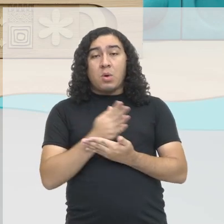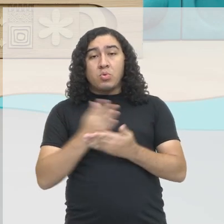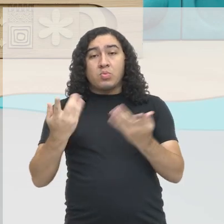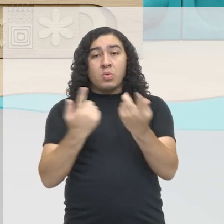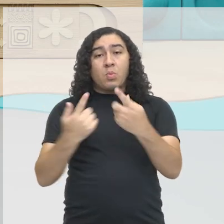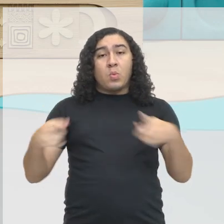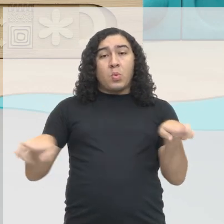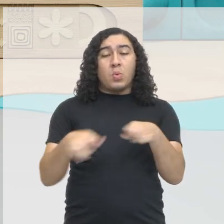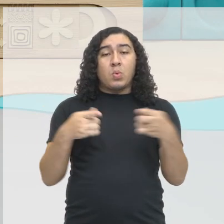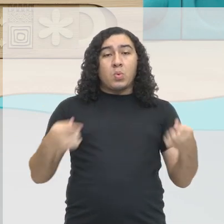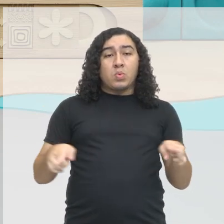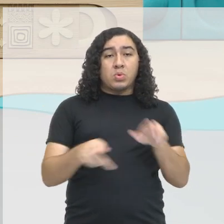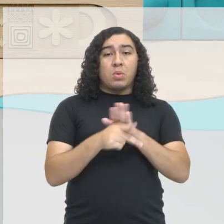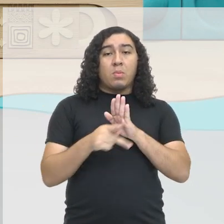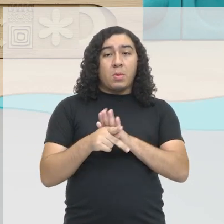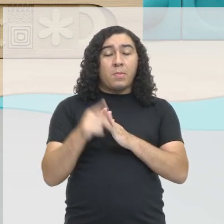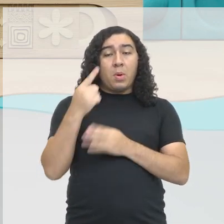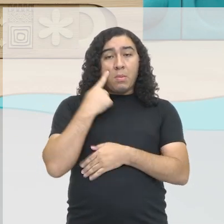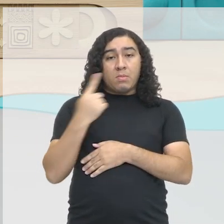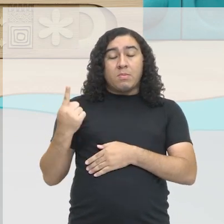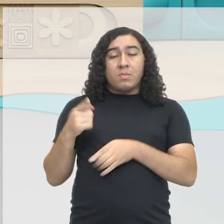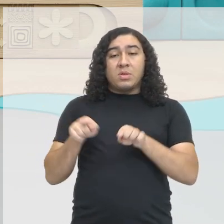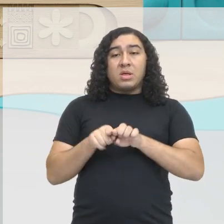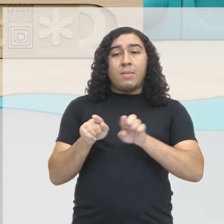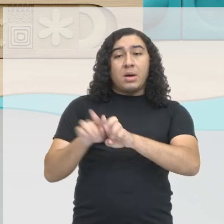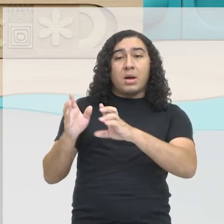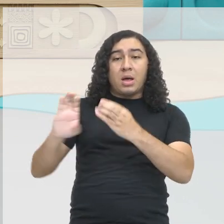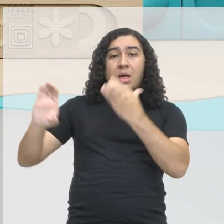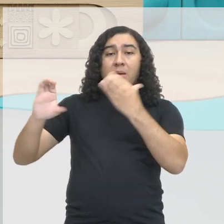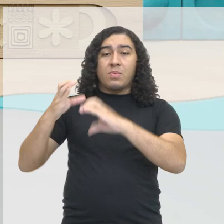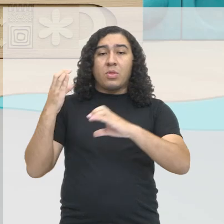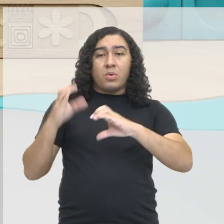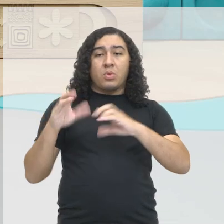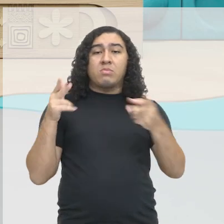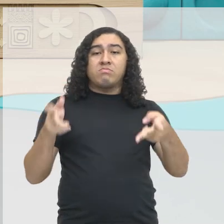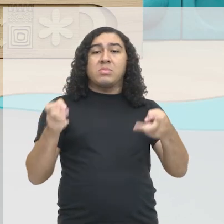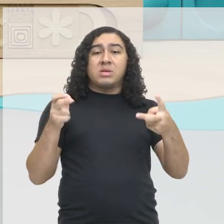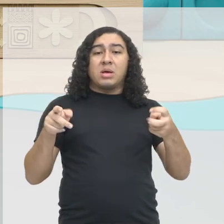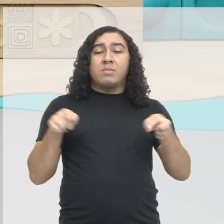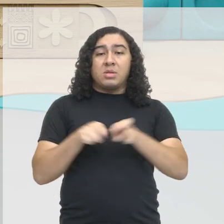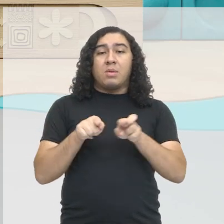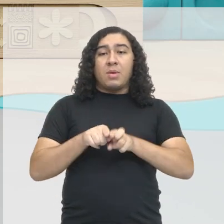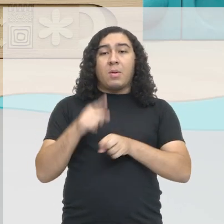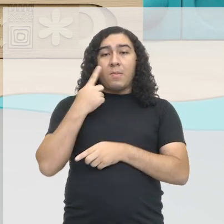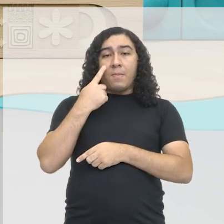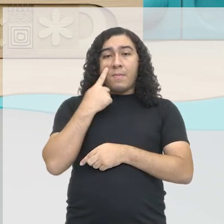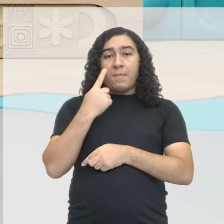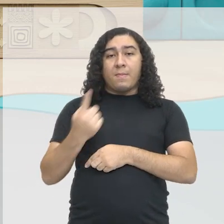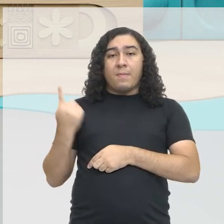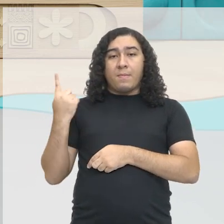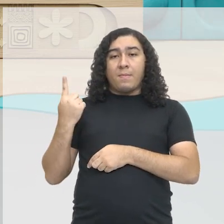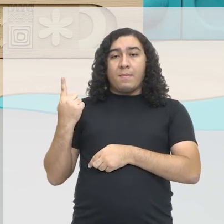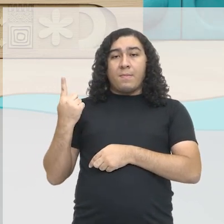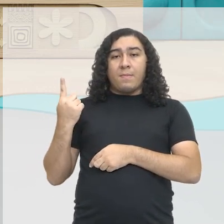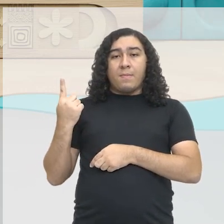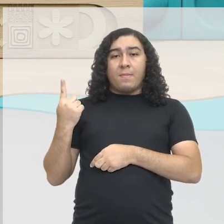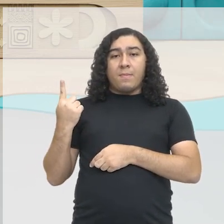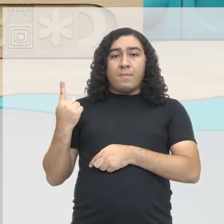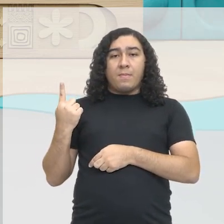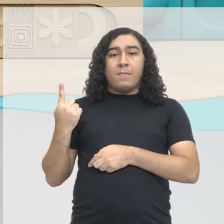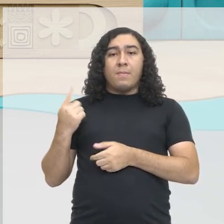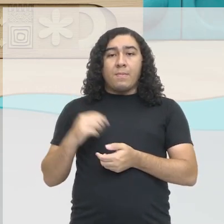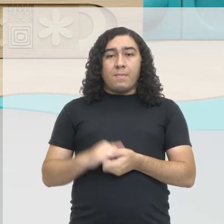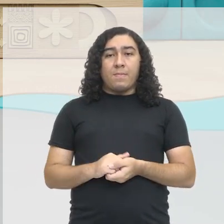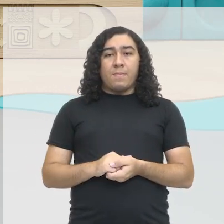Jovem Guarda e também alguns cantores. Como vocês podem ver aqui, são esses